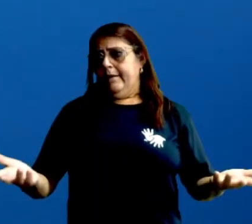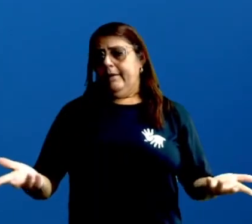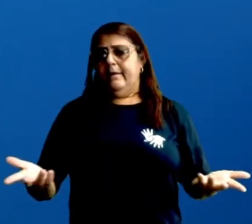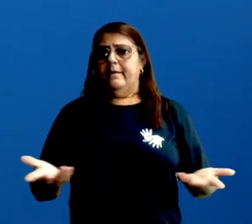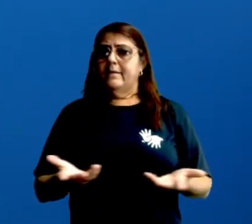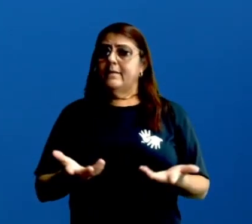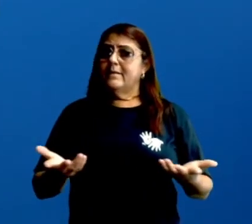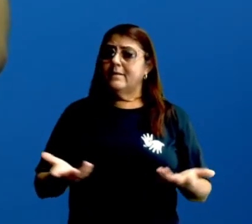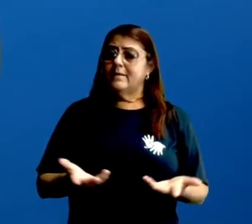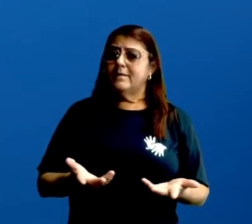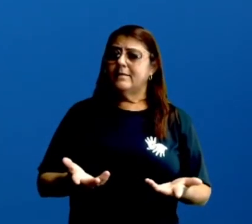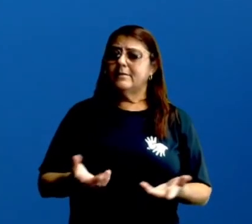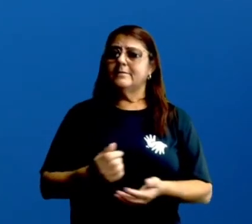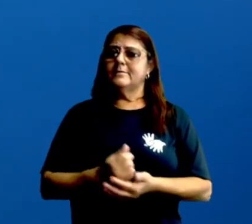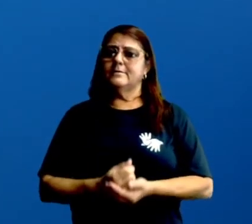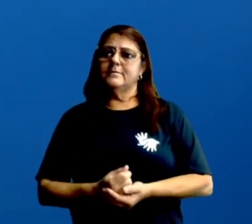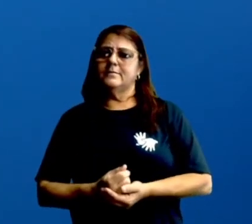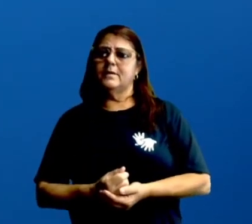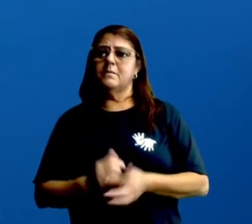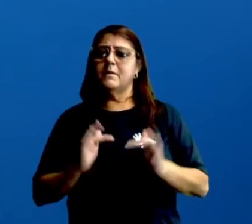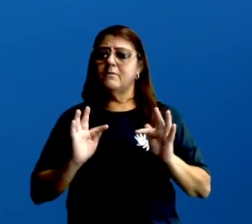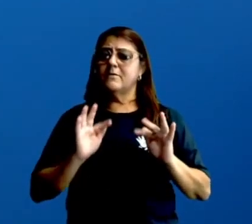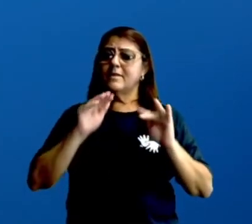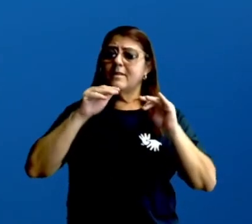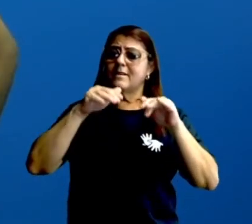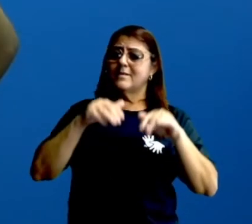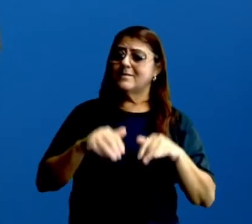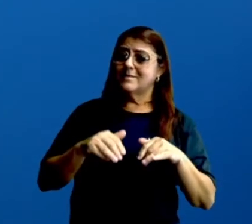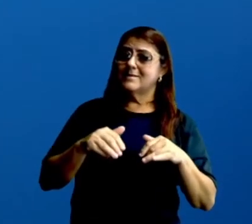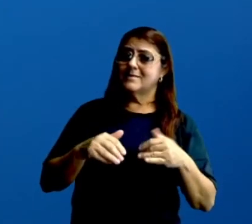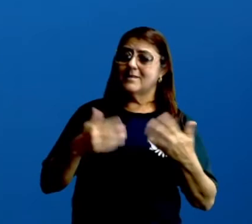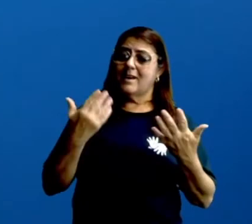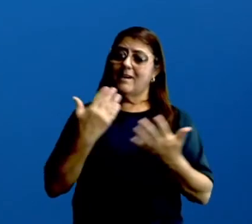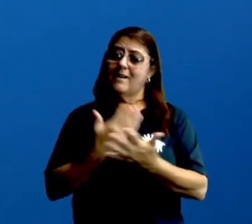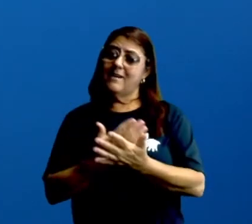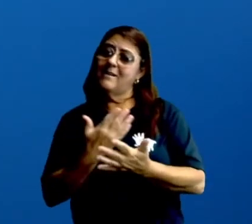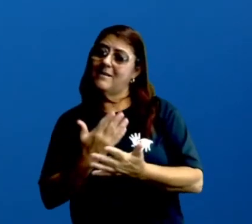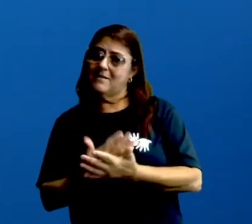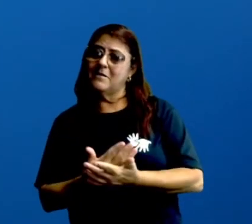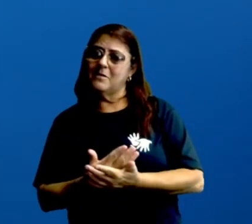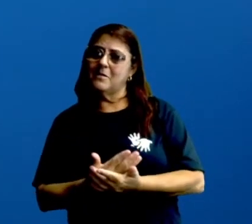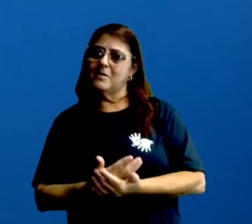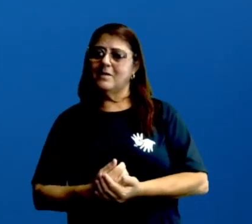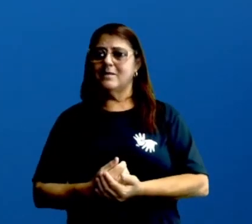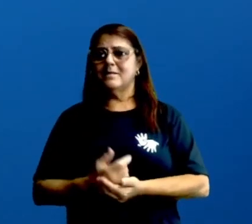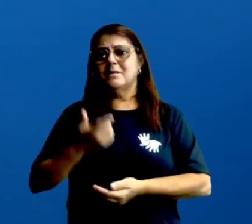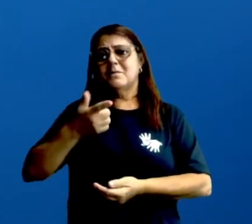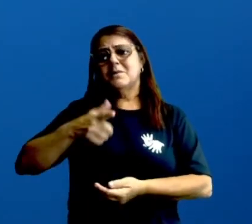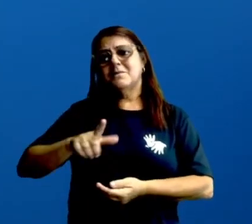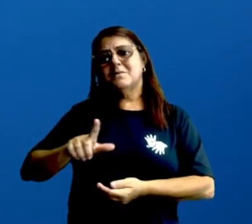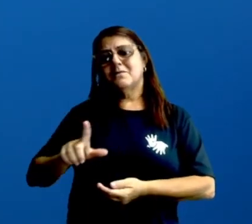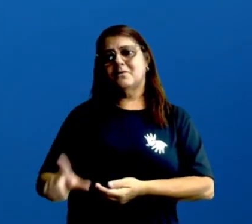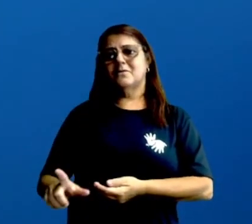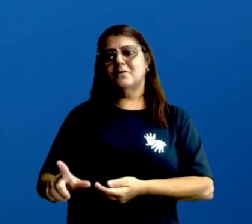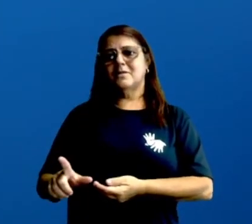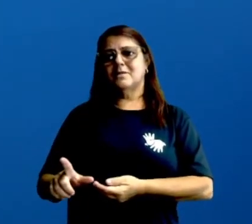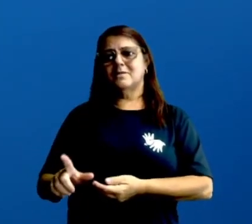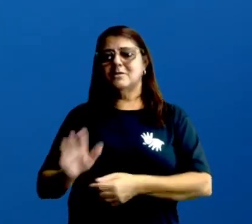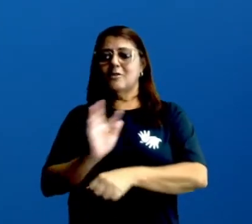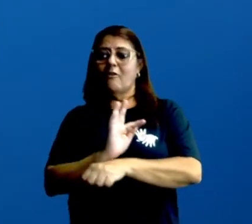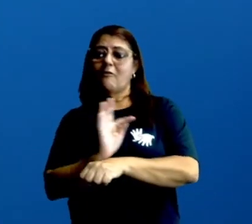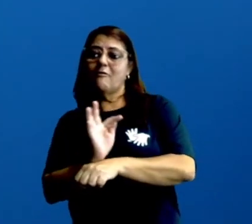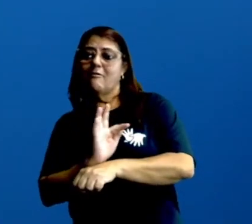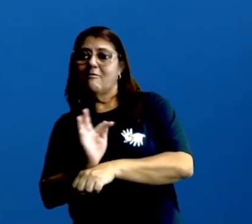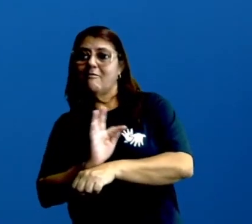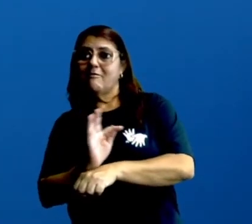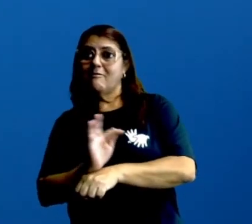aí gente para finalizar a minha aula trouxe mais uma vez para vocês a indicação de